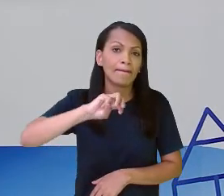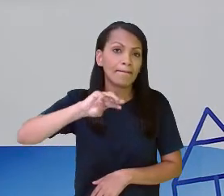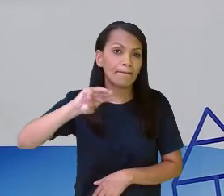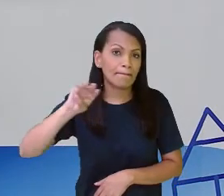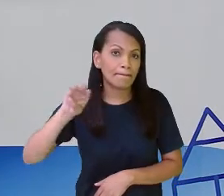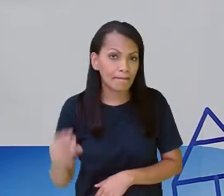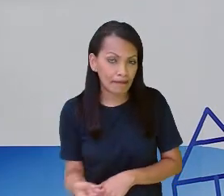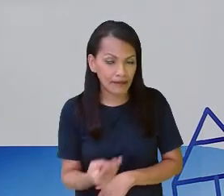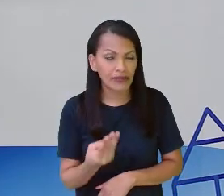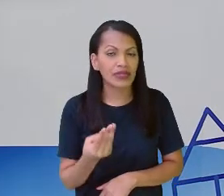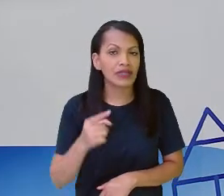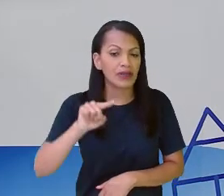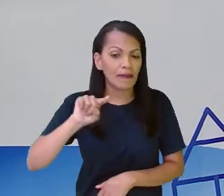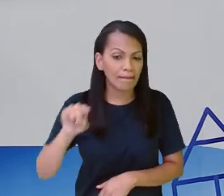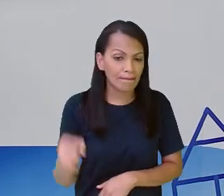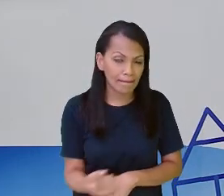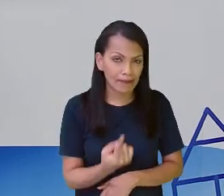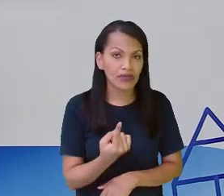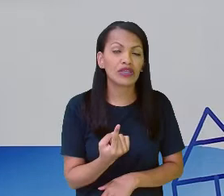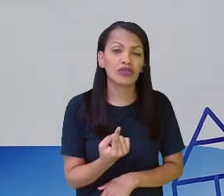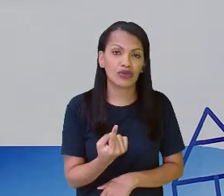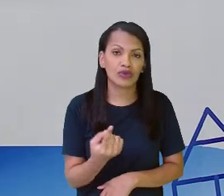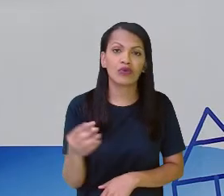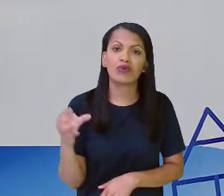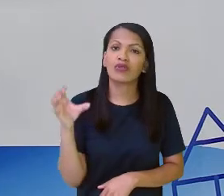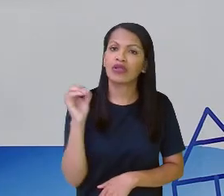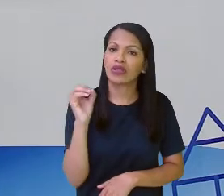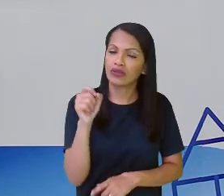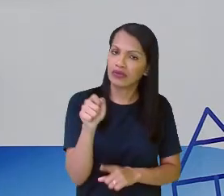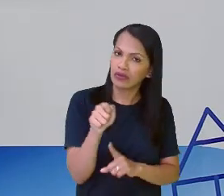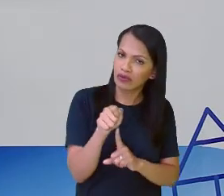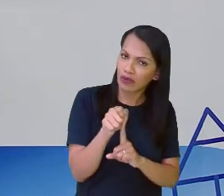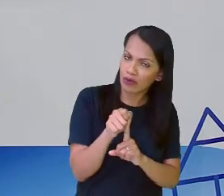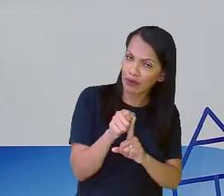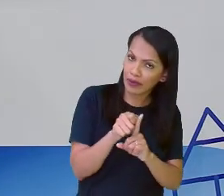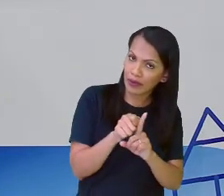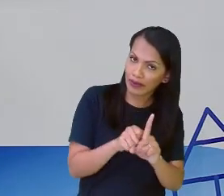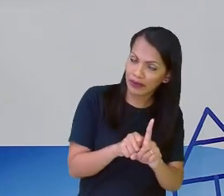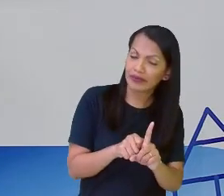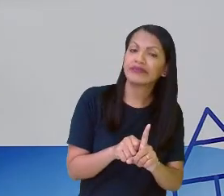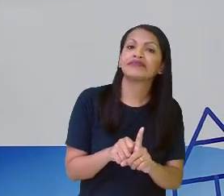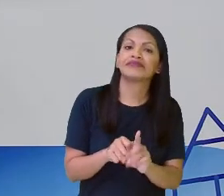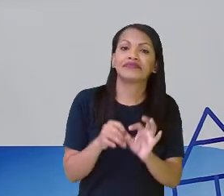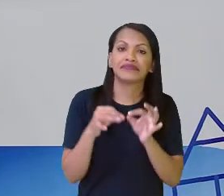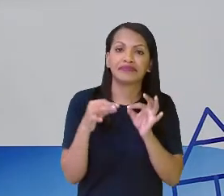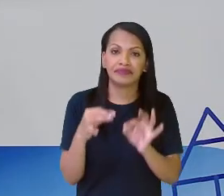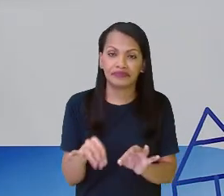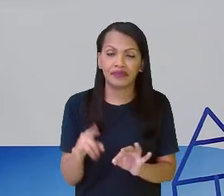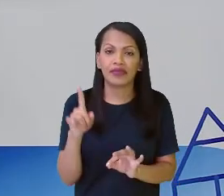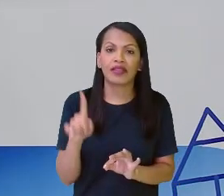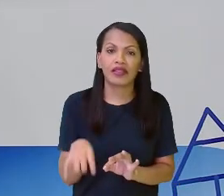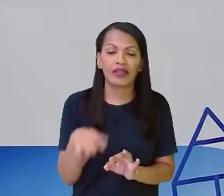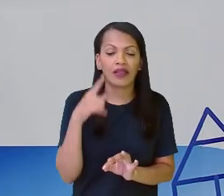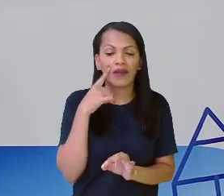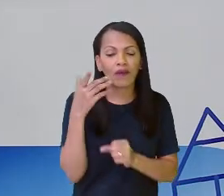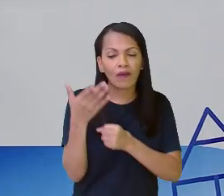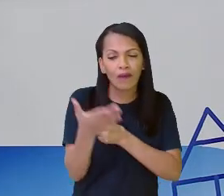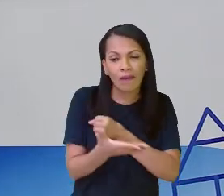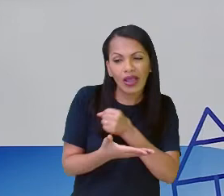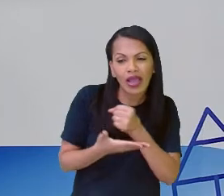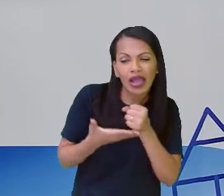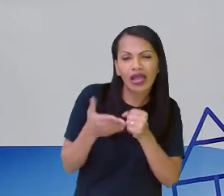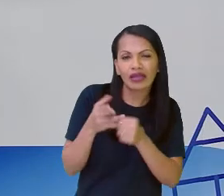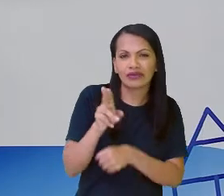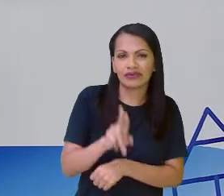água. Claro, isso num mês, né? Quinto ano, isso é o consumo de um mês. Normalmente é o consumo básico, né?